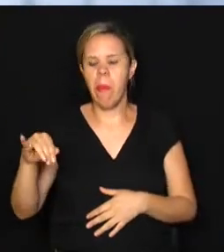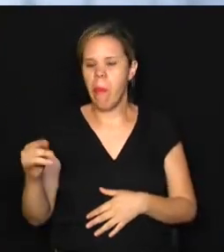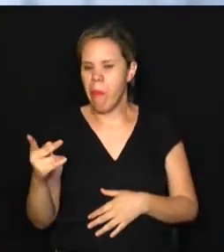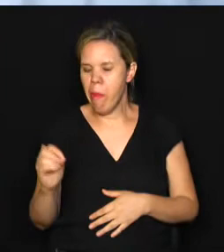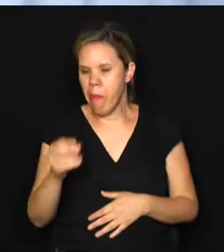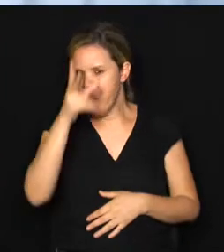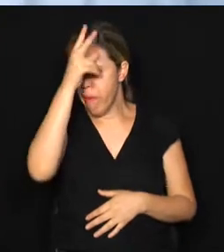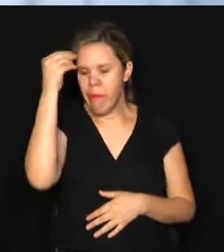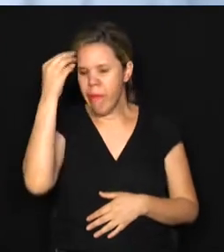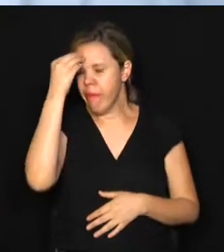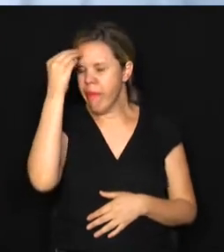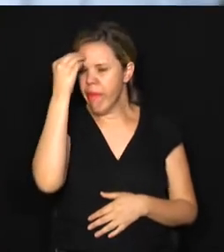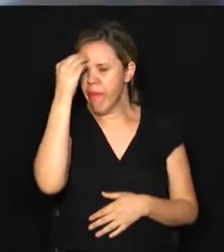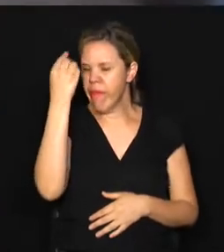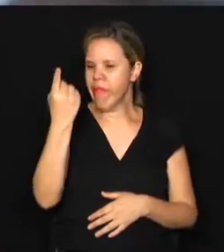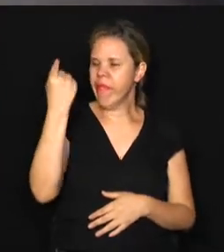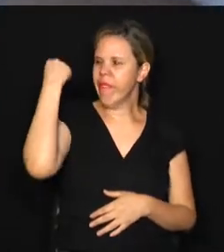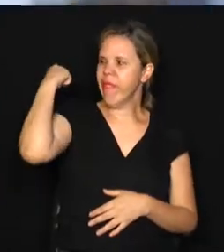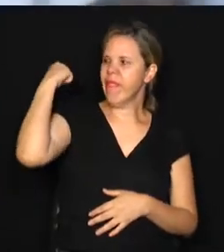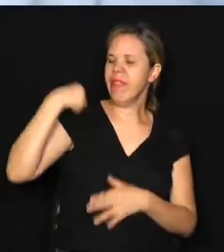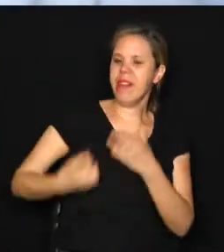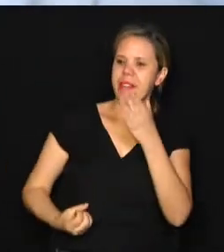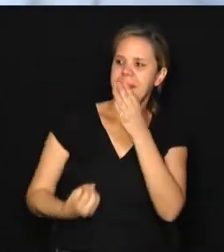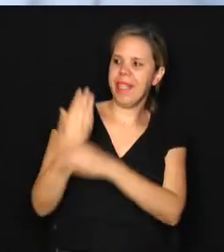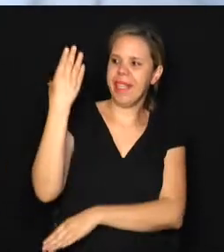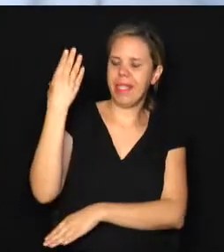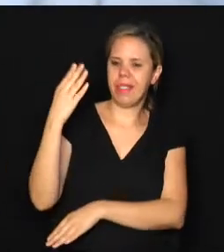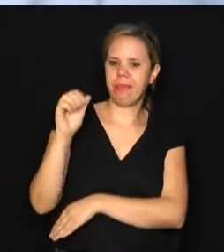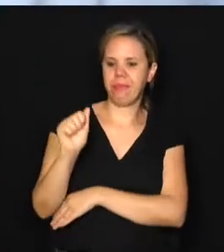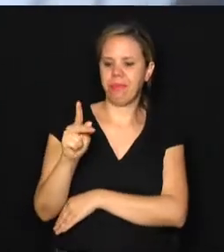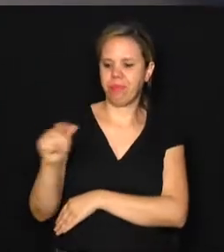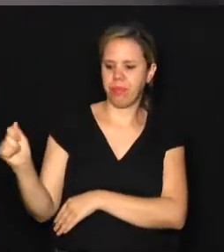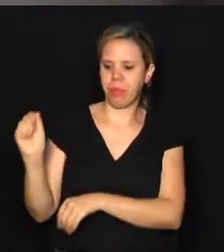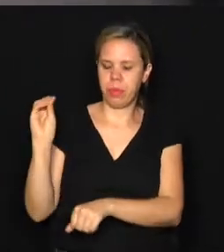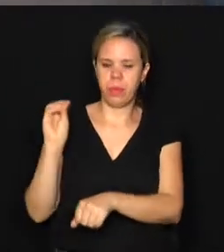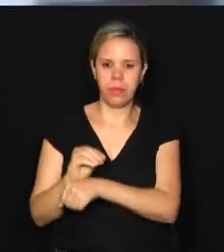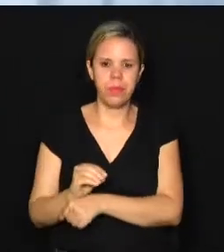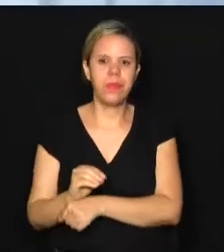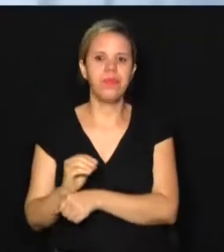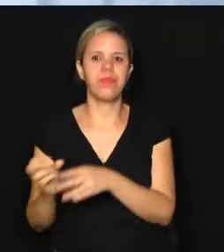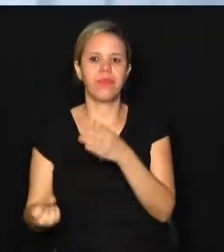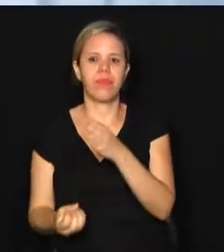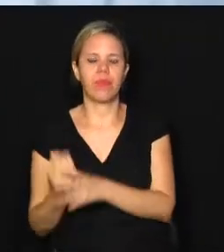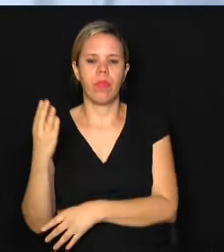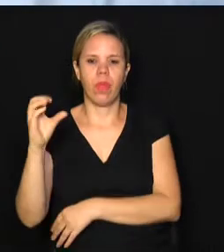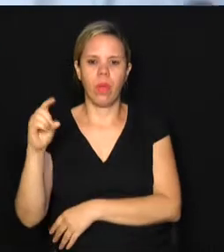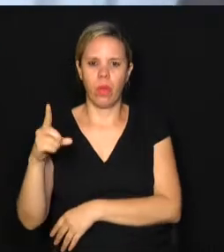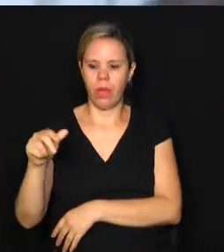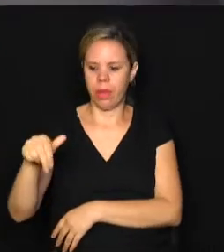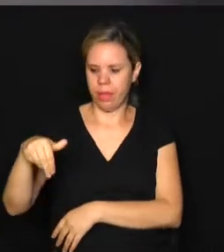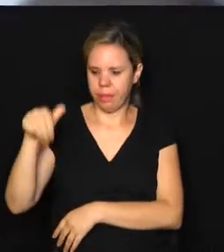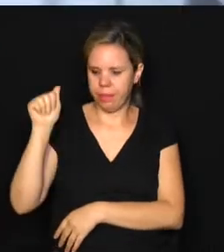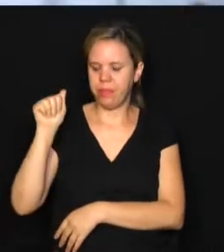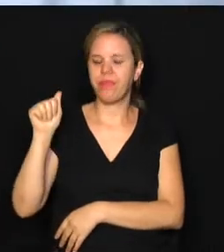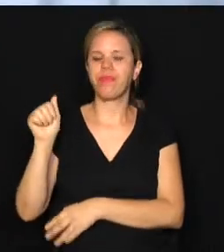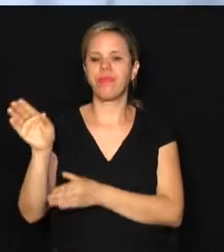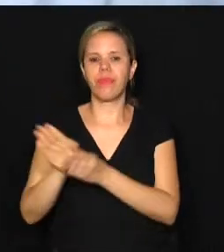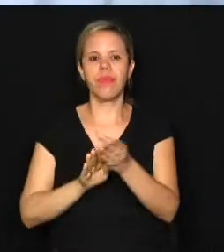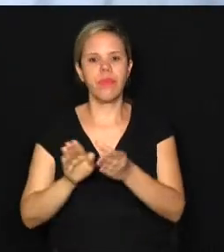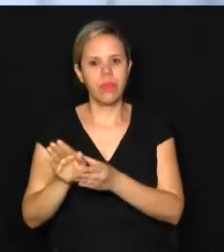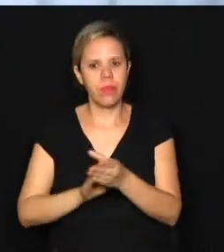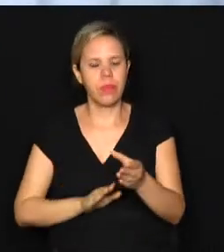prefeito memorável, prefeito que criou a área de proteção ambiental, criou o CONDEMA no formato de um conselho deliberativo, o